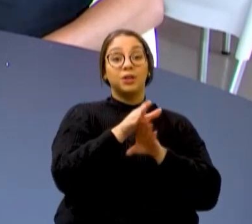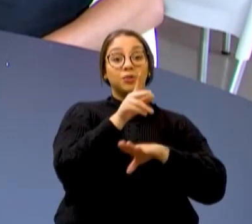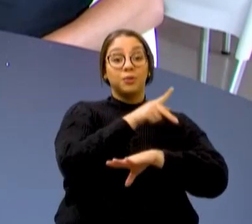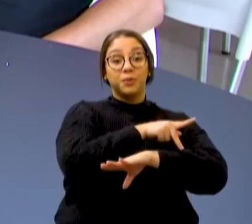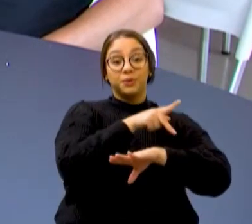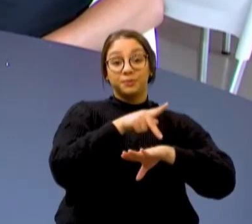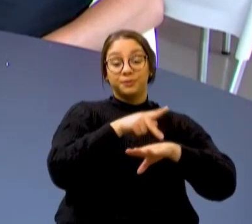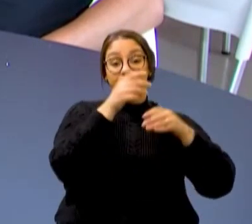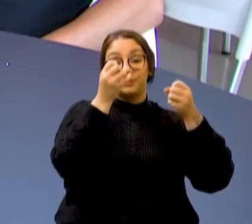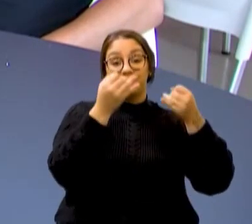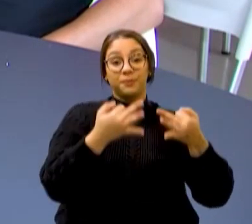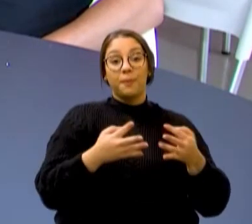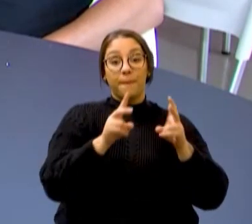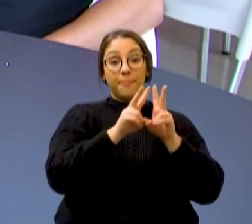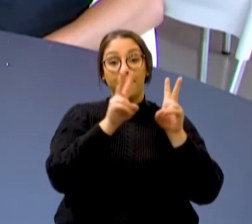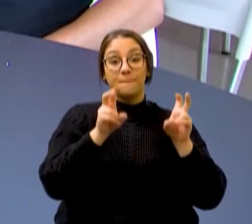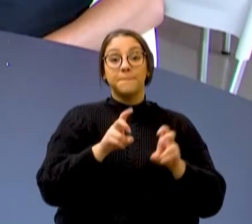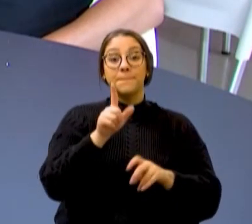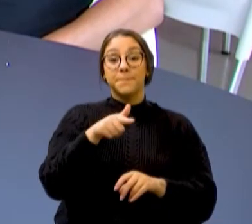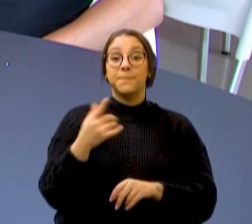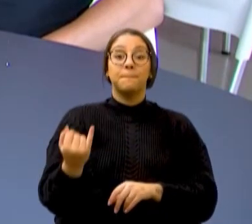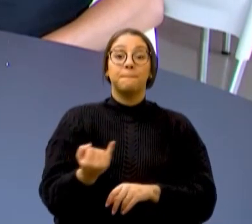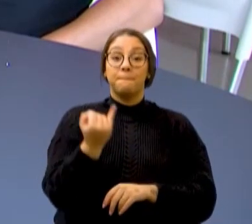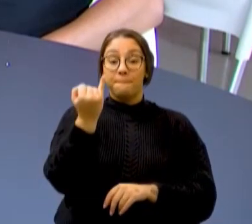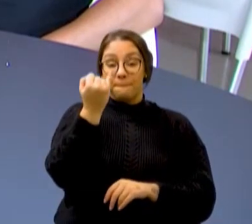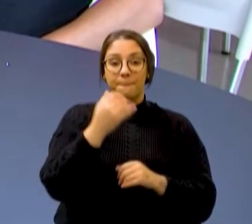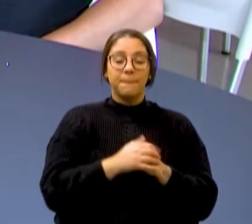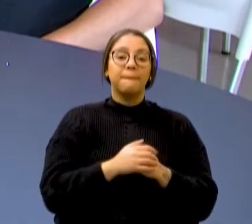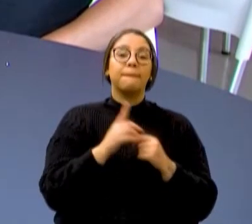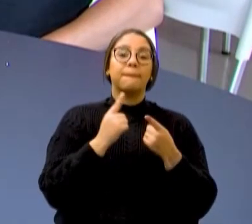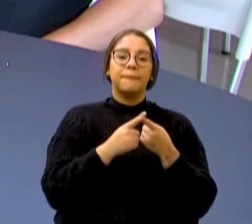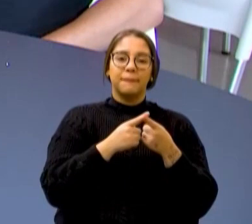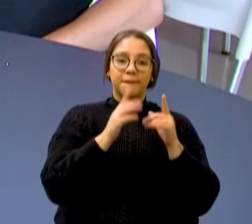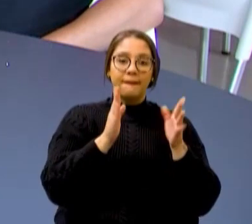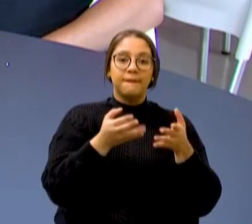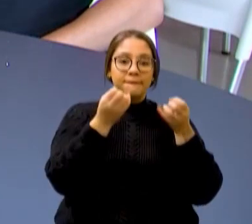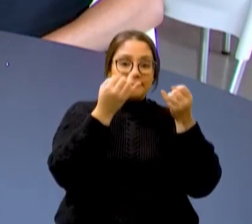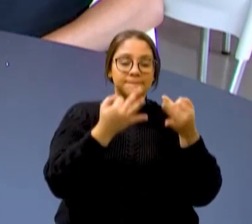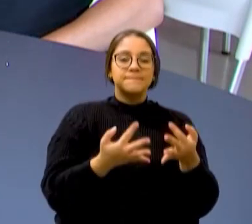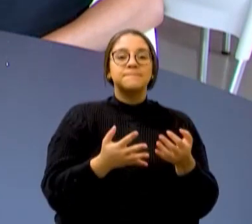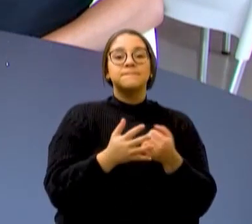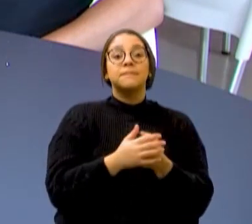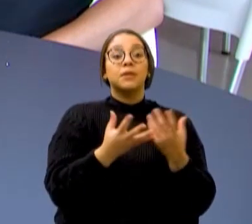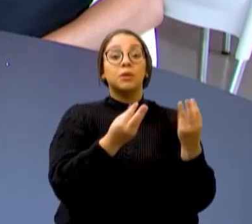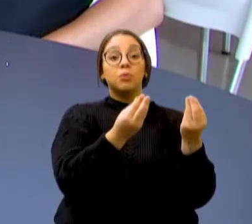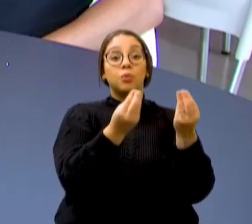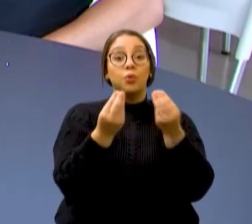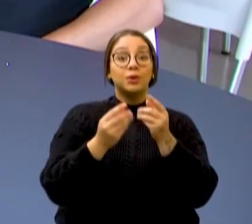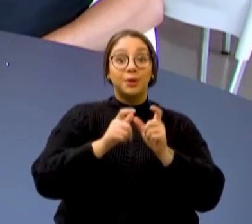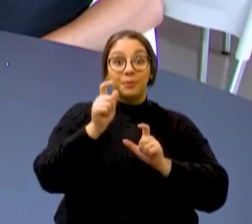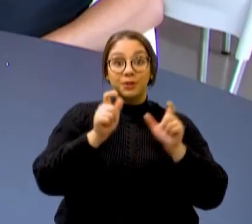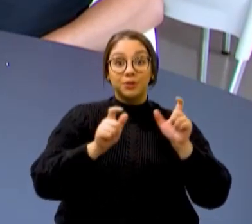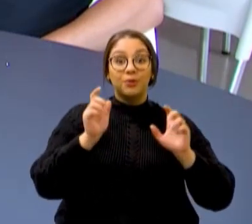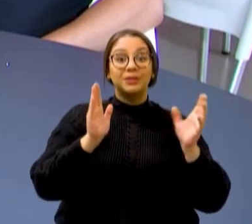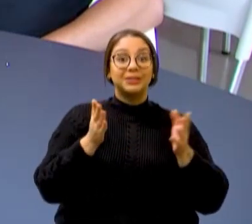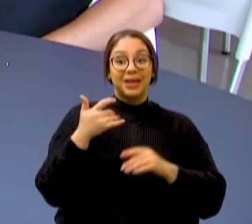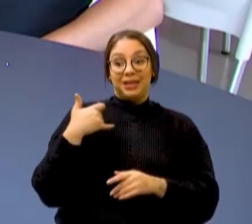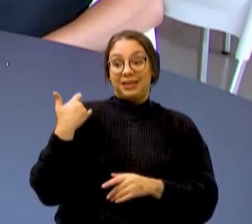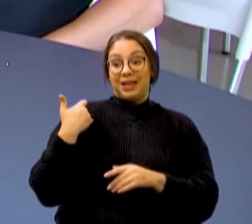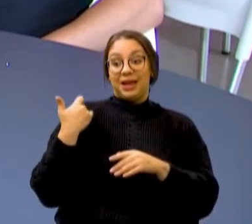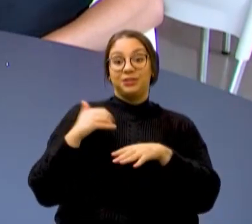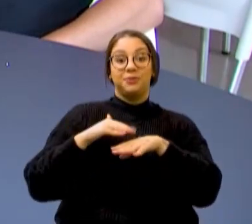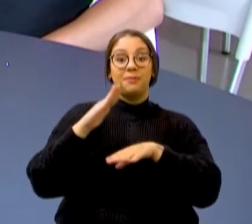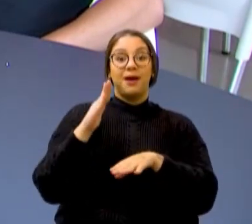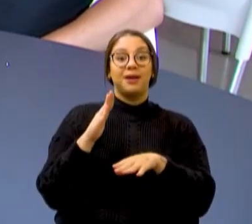orientador pedagógico, falando a respeito deste assunto importante, porque, como eu disse, muita gente que